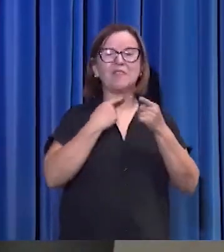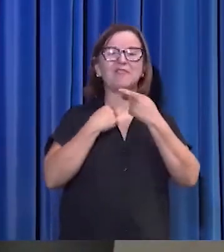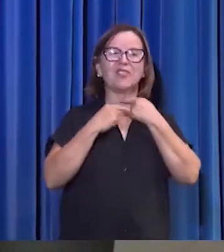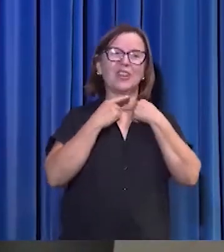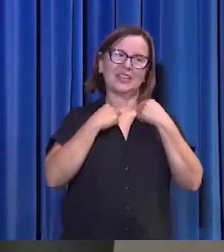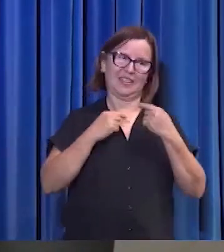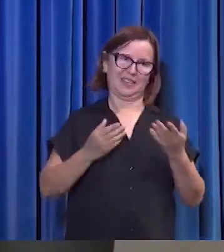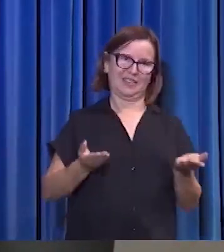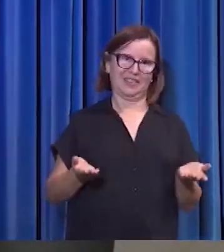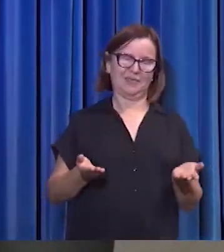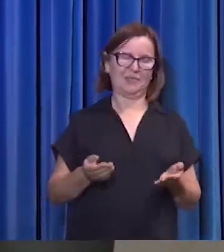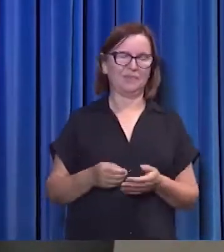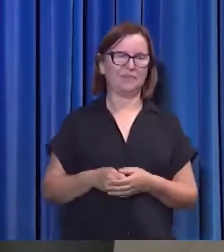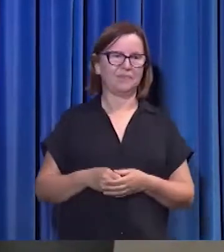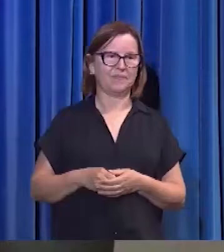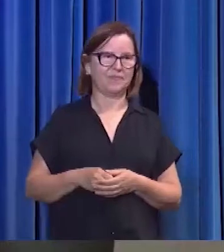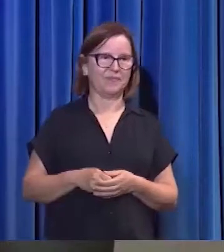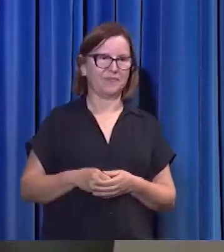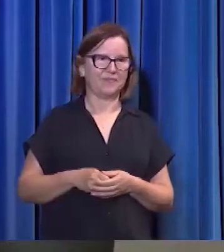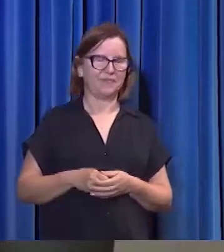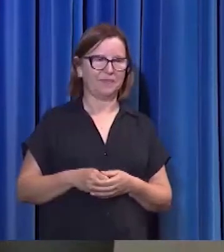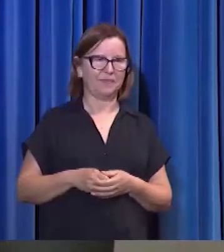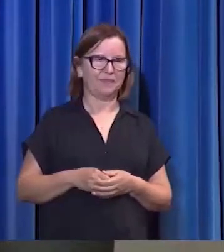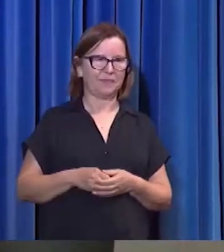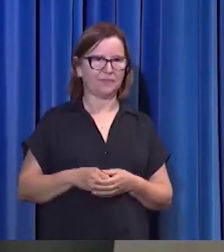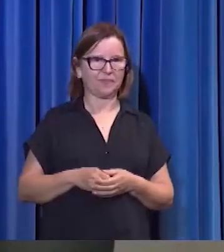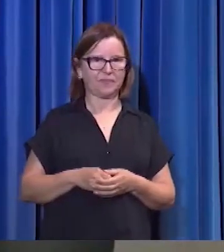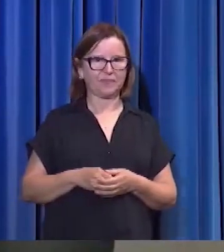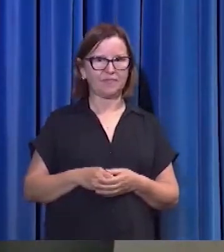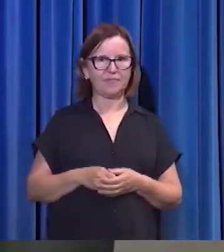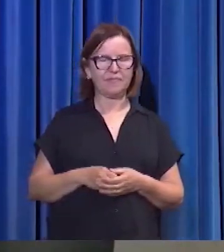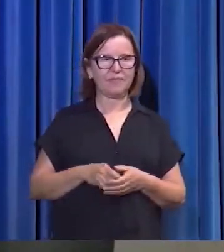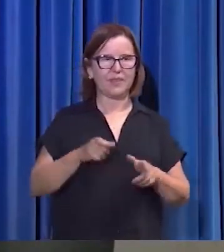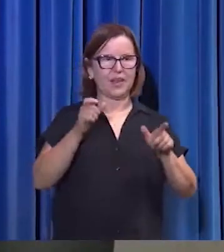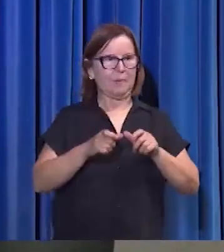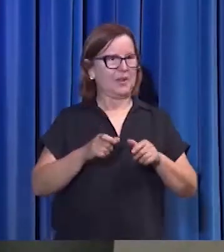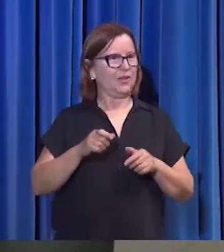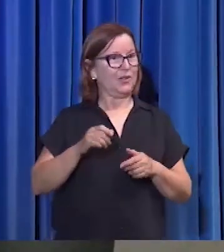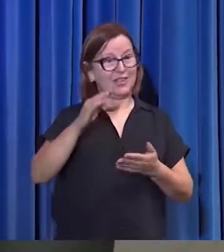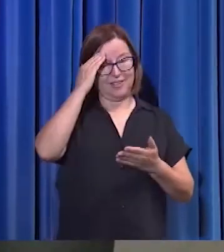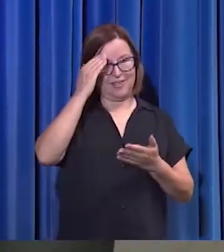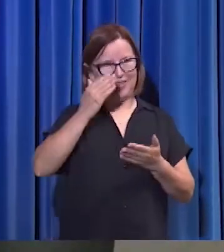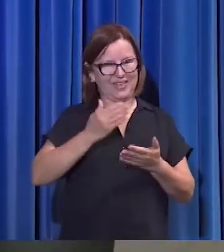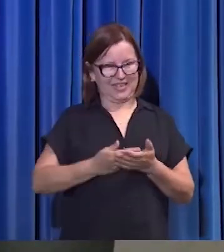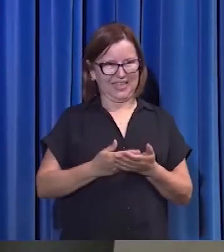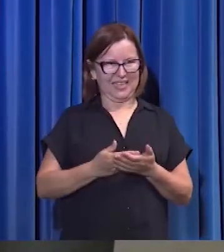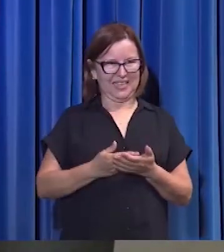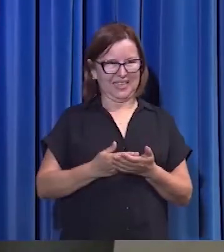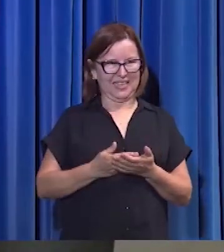paz. Se eu for salvo de mim, eu não vou viver em conflito.